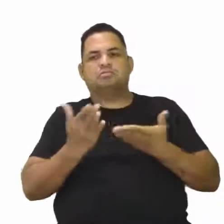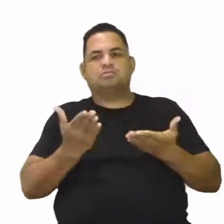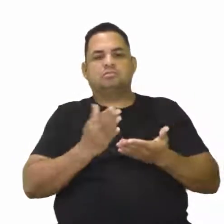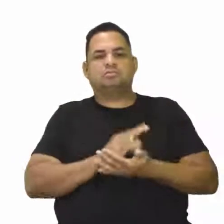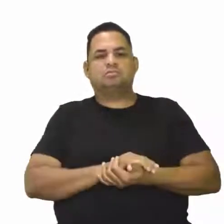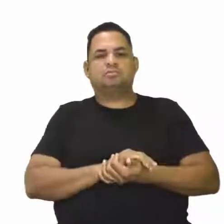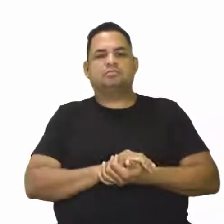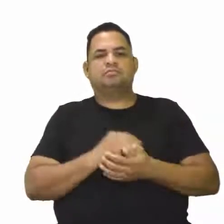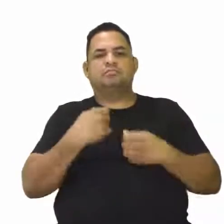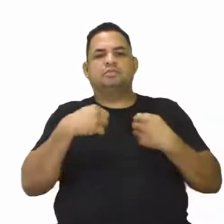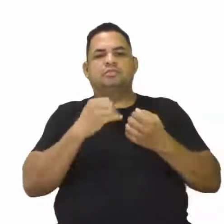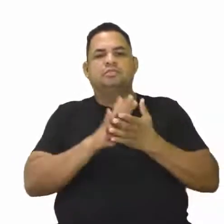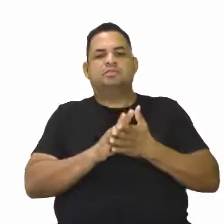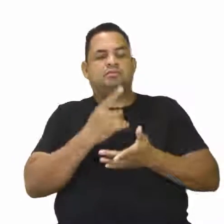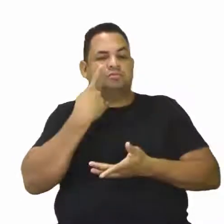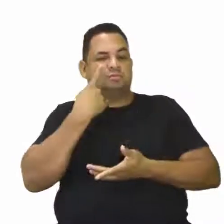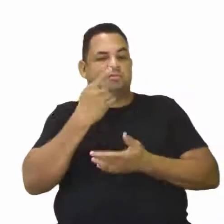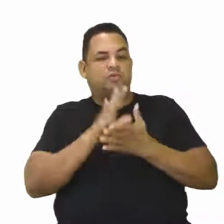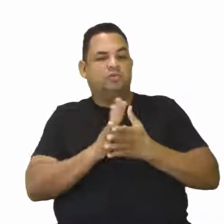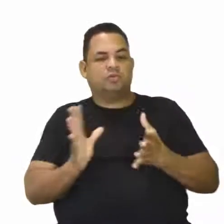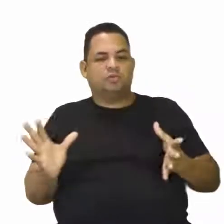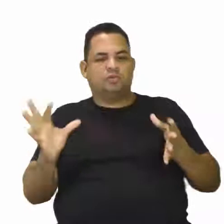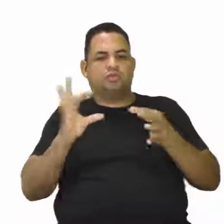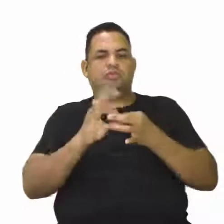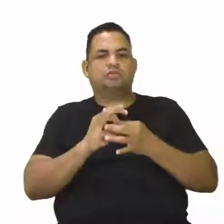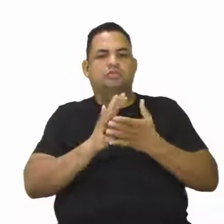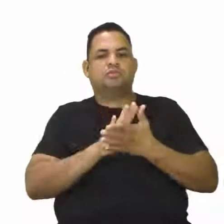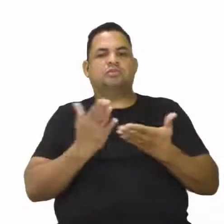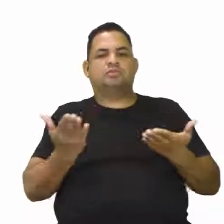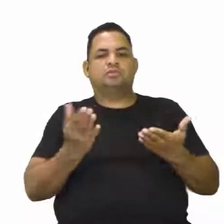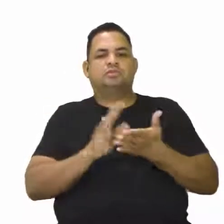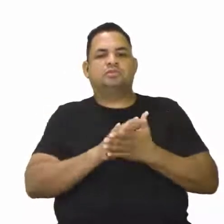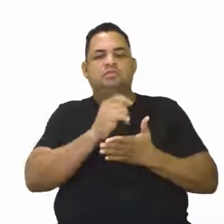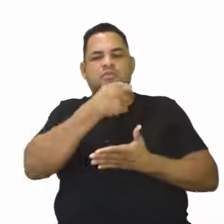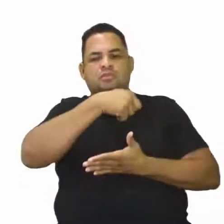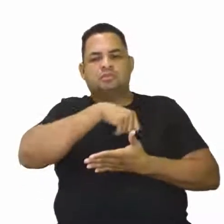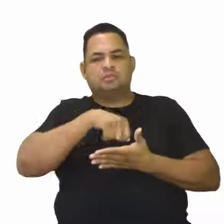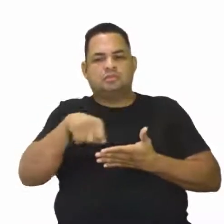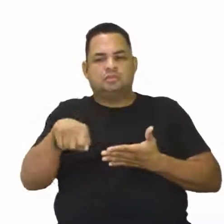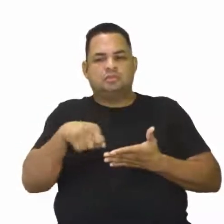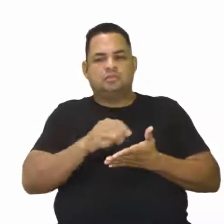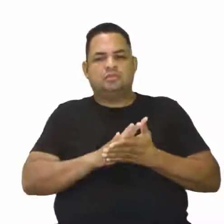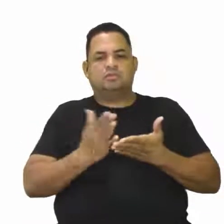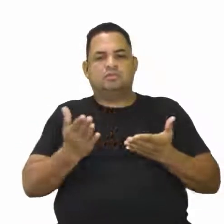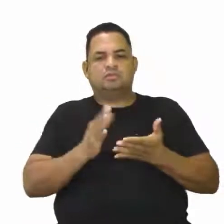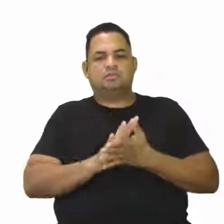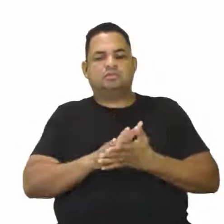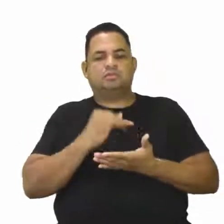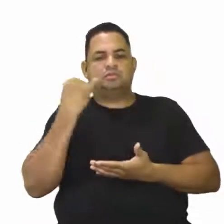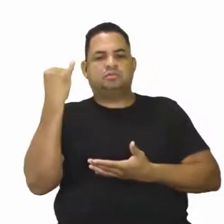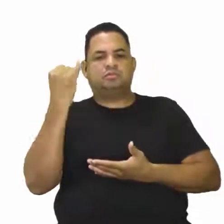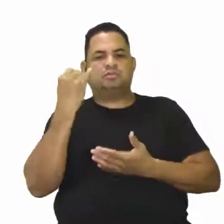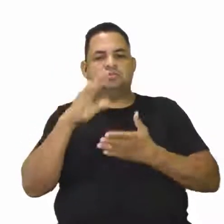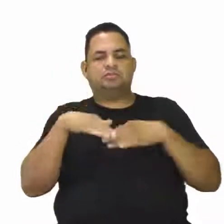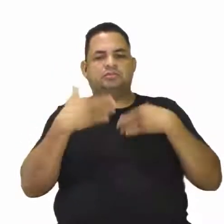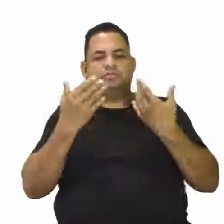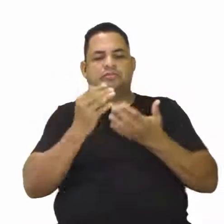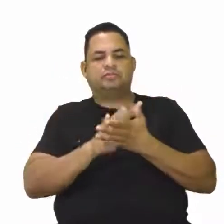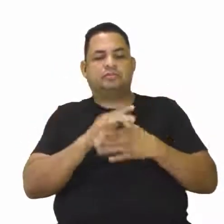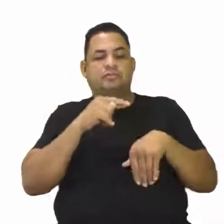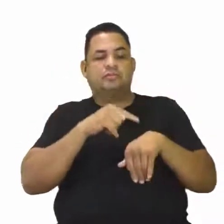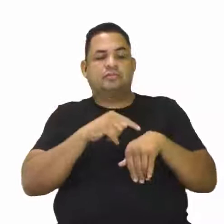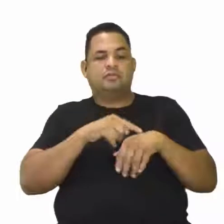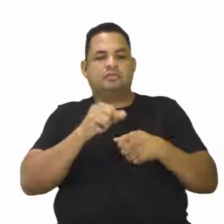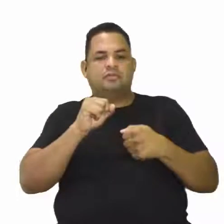dentro, nós temos que observar o contexto em que ele está sendo escrito. E isso vai valer bastante na hora que vocês